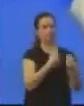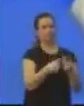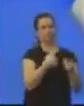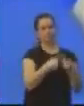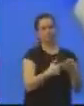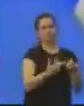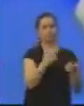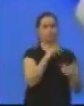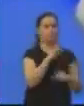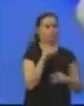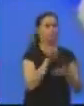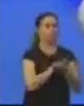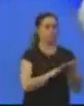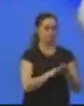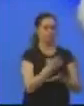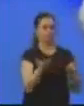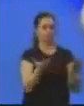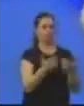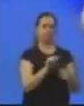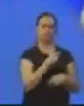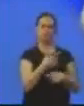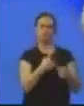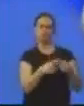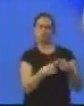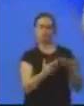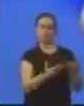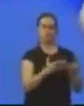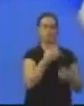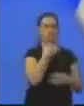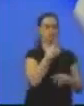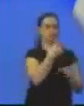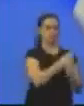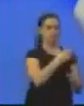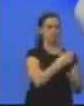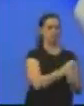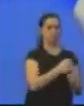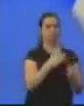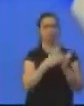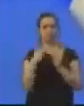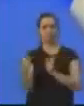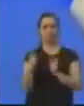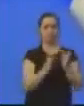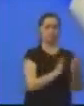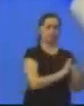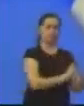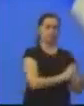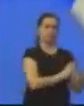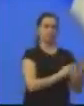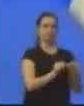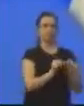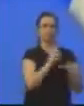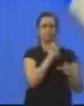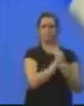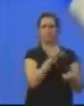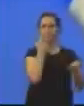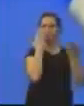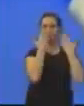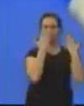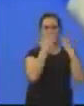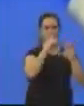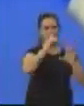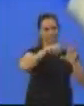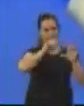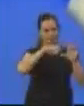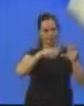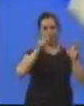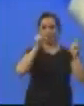que ele não existe? Não existe, mas não existe por quê? Vou calcular os dois, pela direita e pela esquerda. Aí, observa o seguinte, eu posso fazer um gráfico,